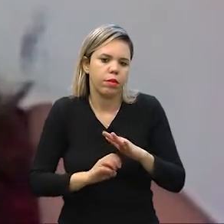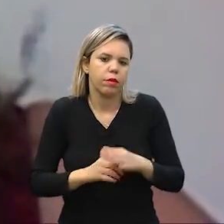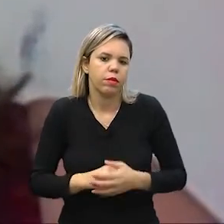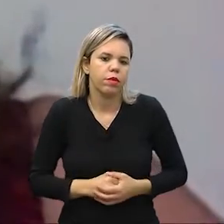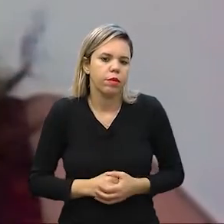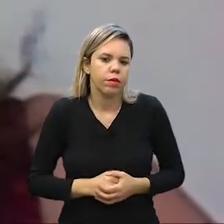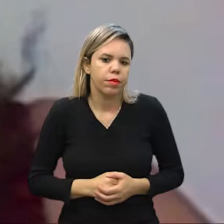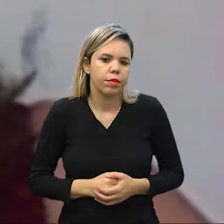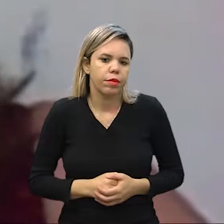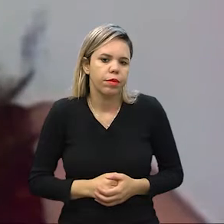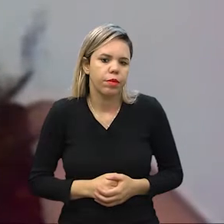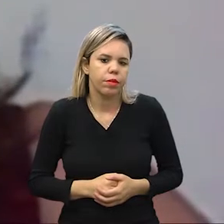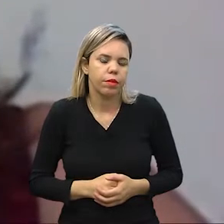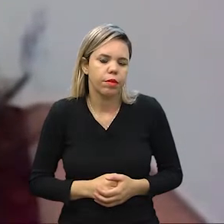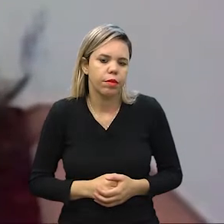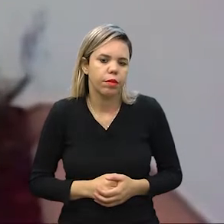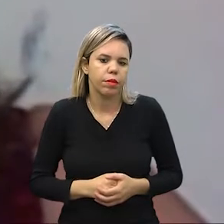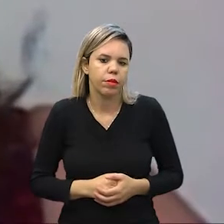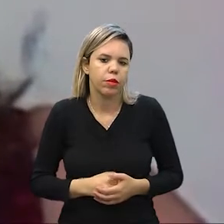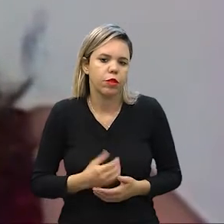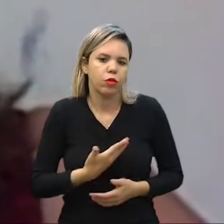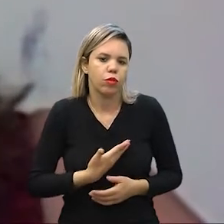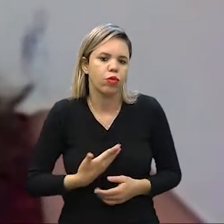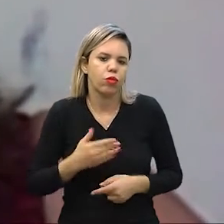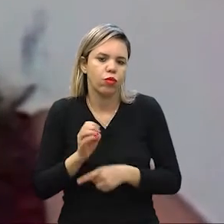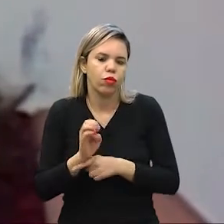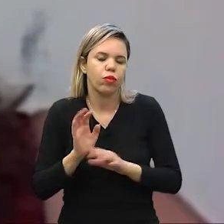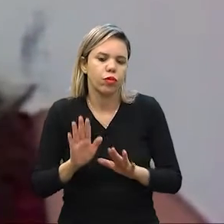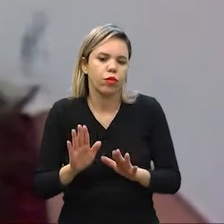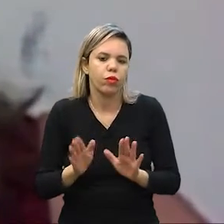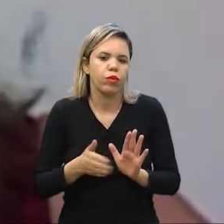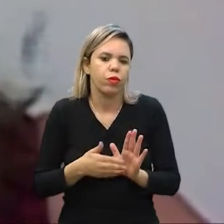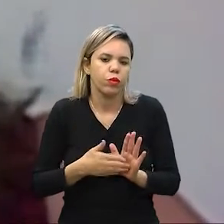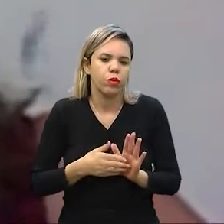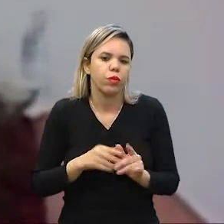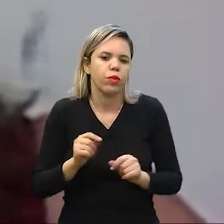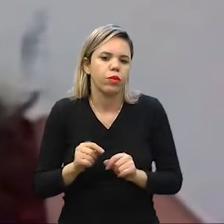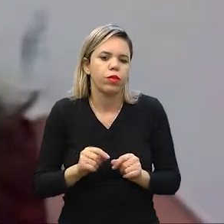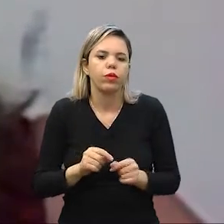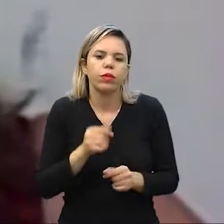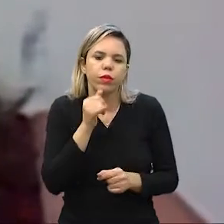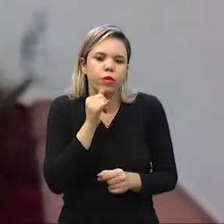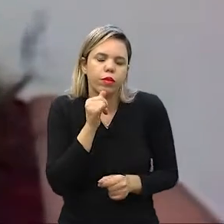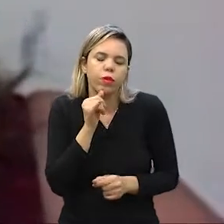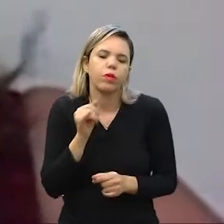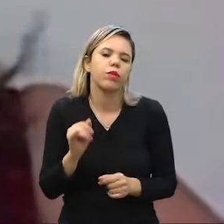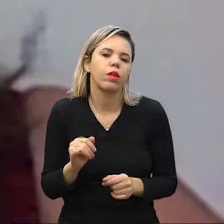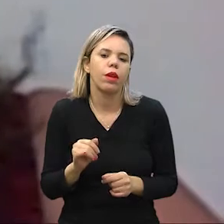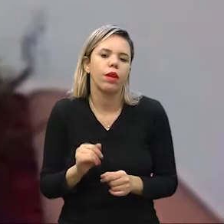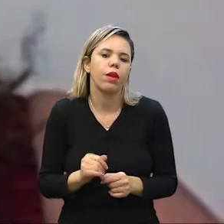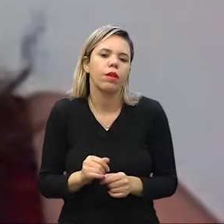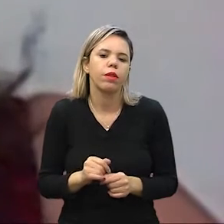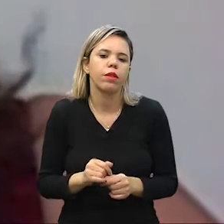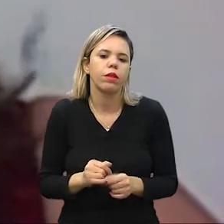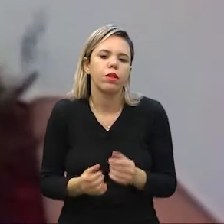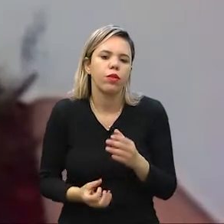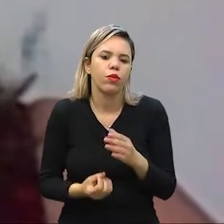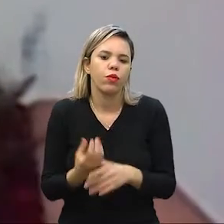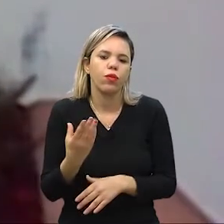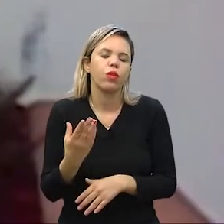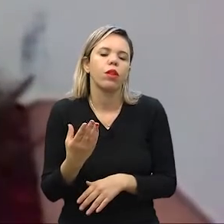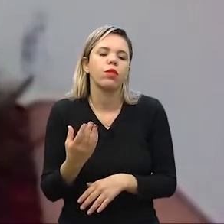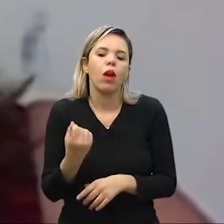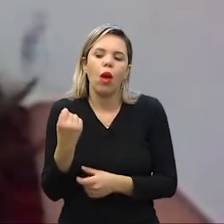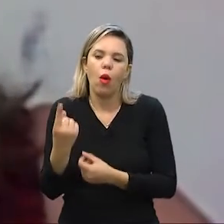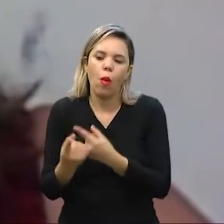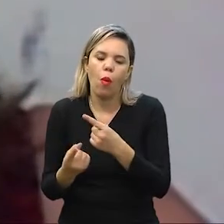e entidades do Estado, mas ele propunha a extinção de fundações